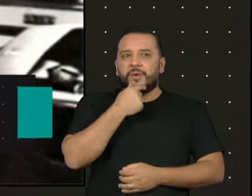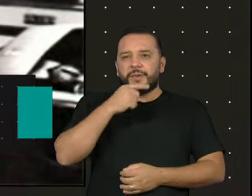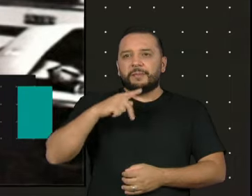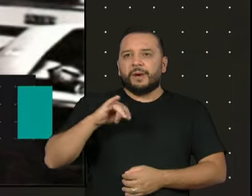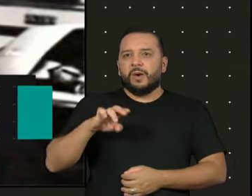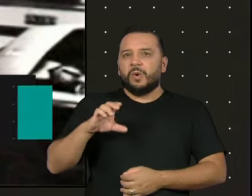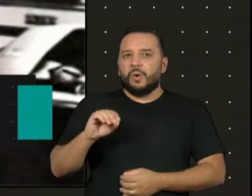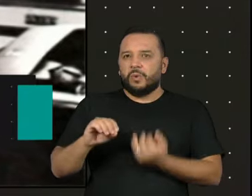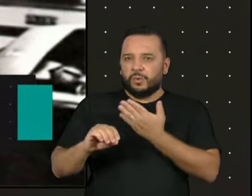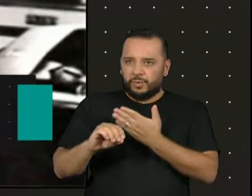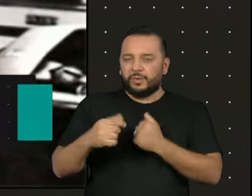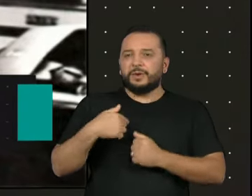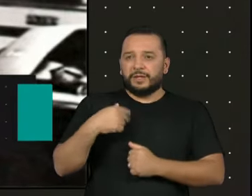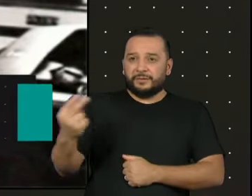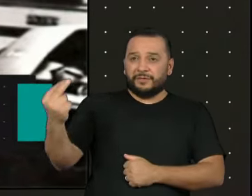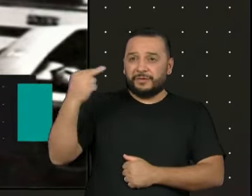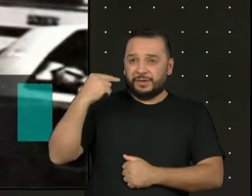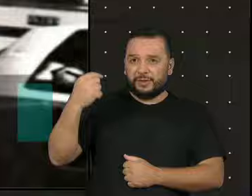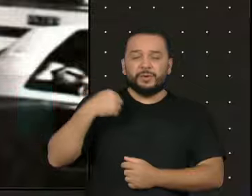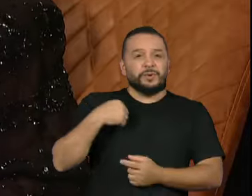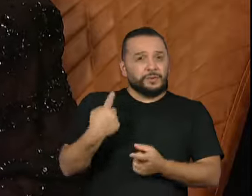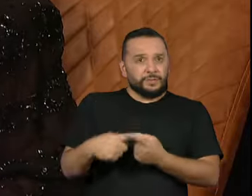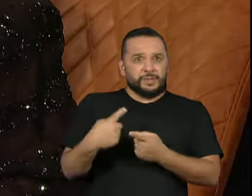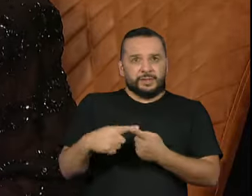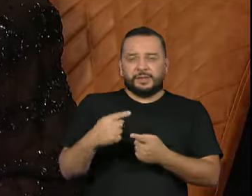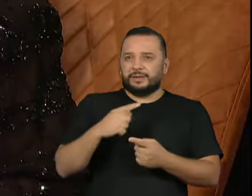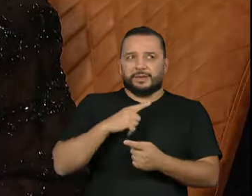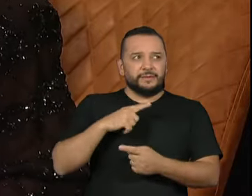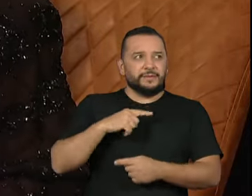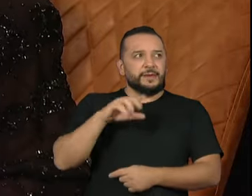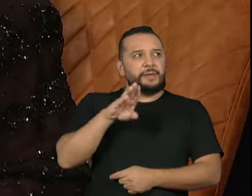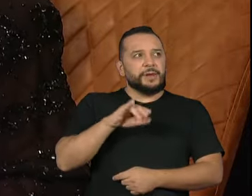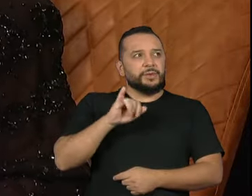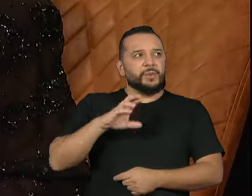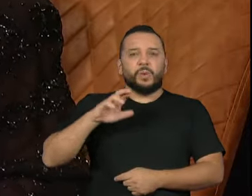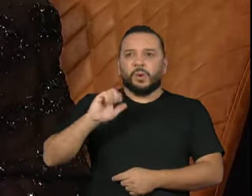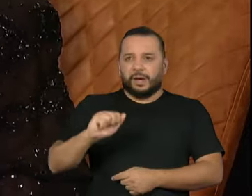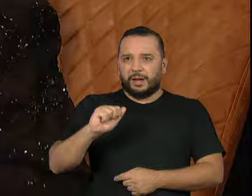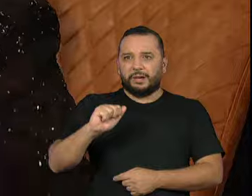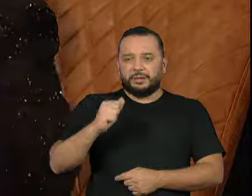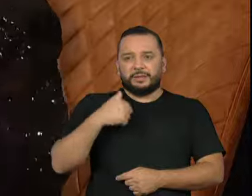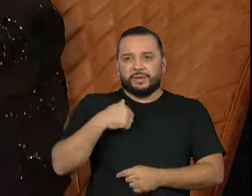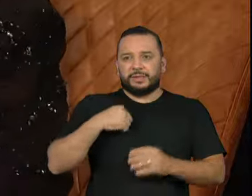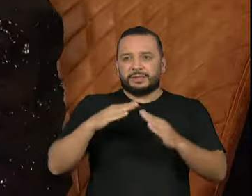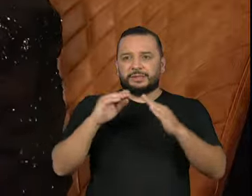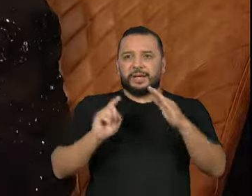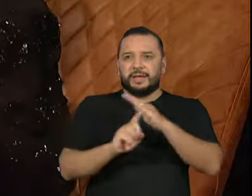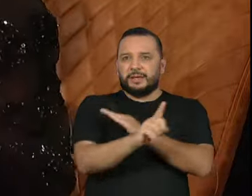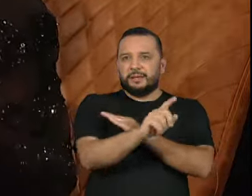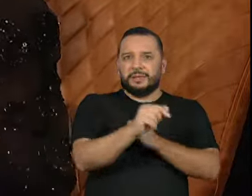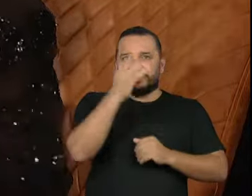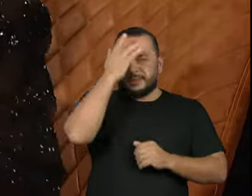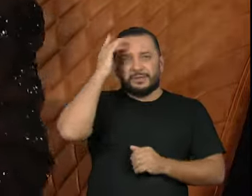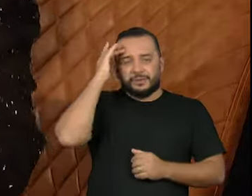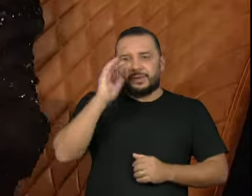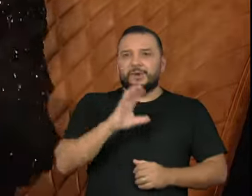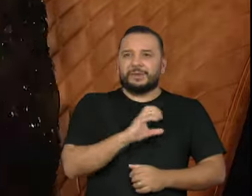porque nós saímos da Baiuca, depois houve aquele período, né, que as pessoas enlouqueciam